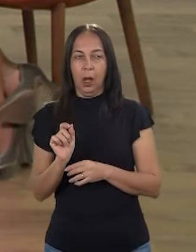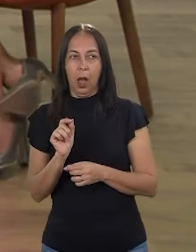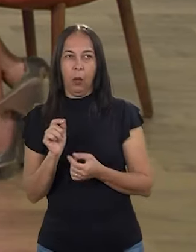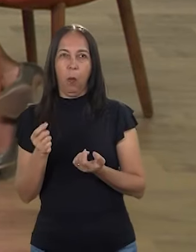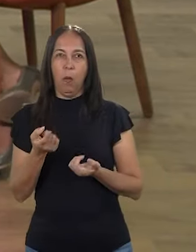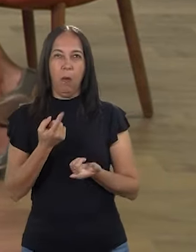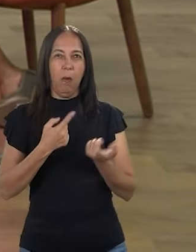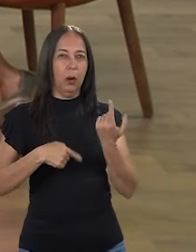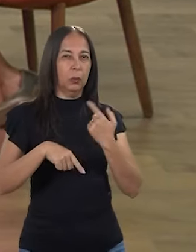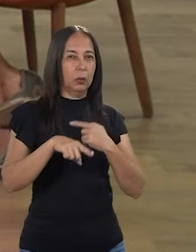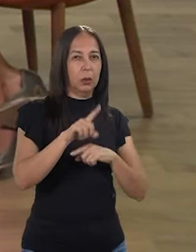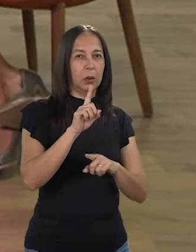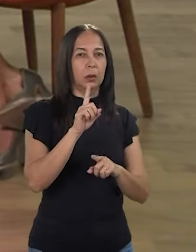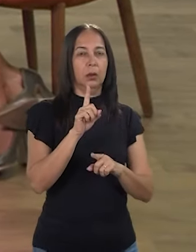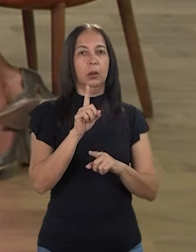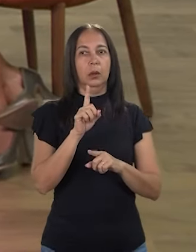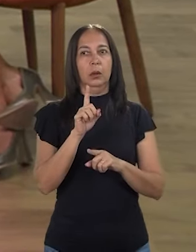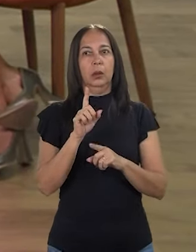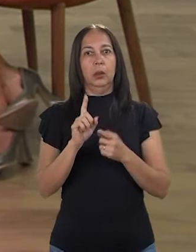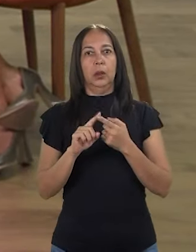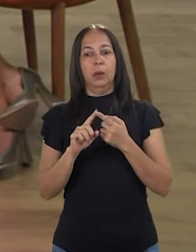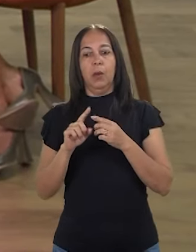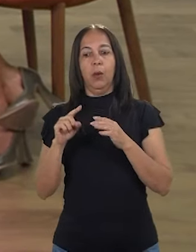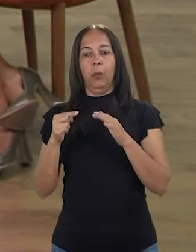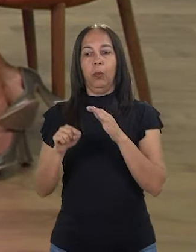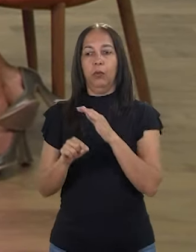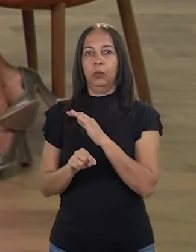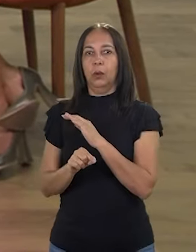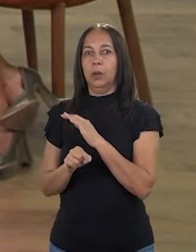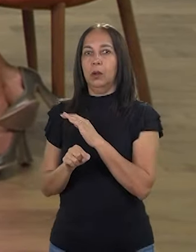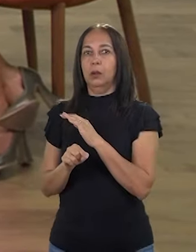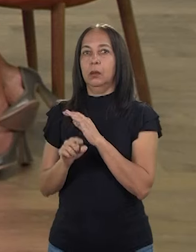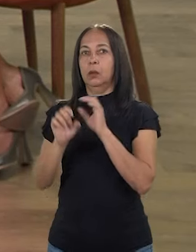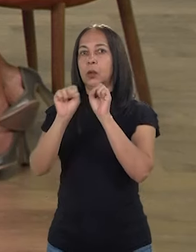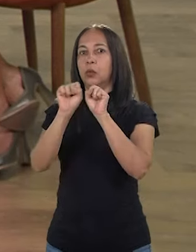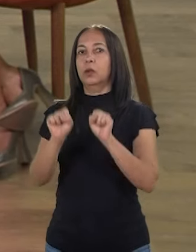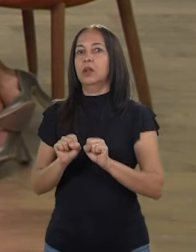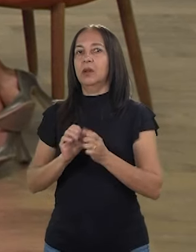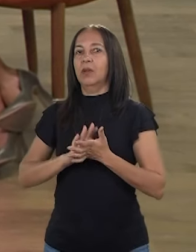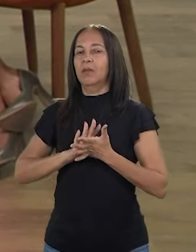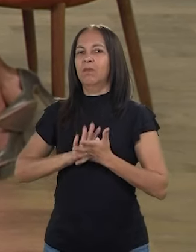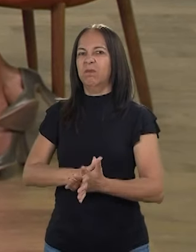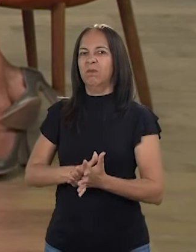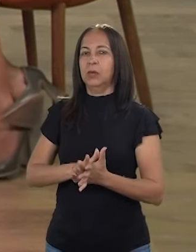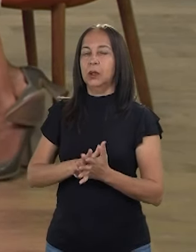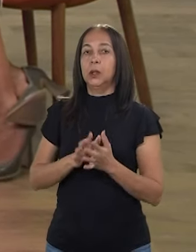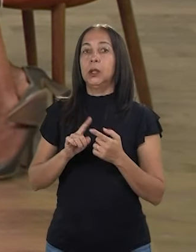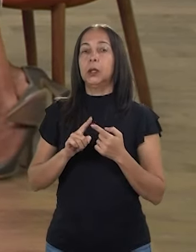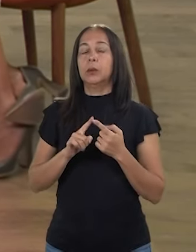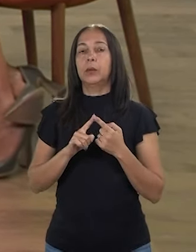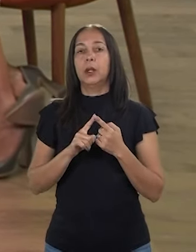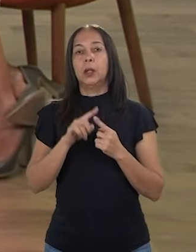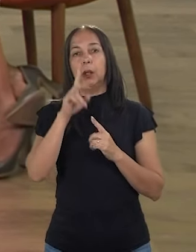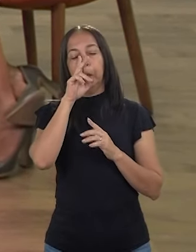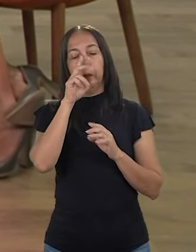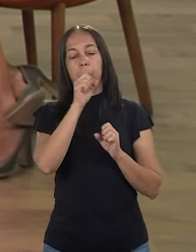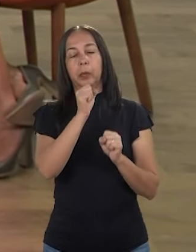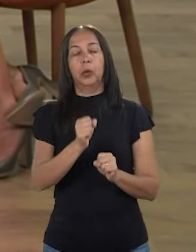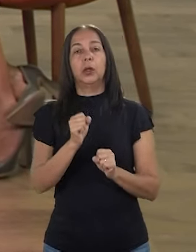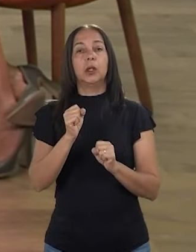atualização e um aprofundamento né do sistema de opressão e de poder tradicional do